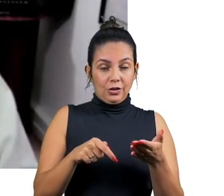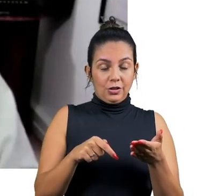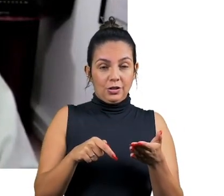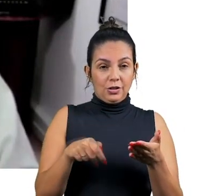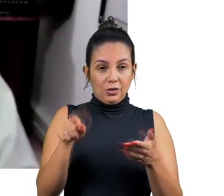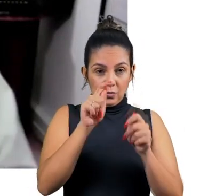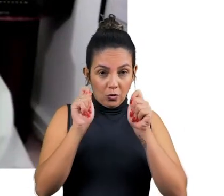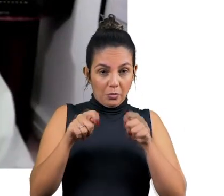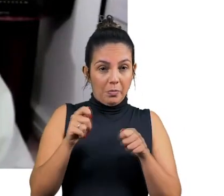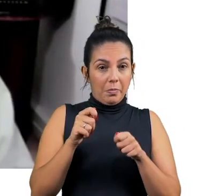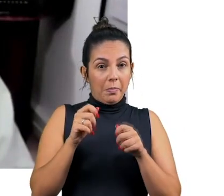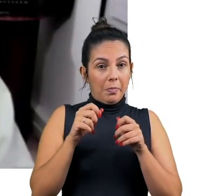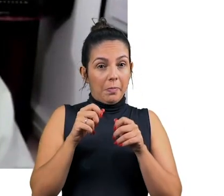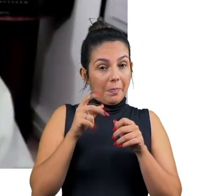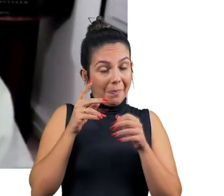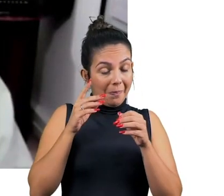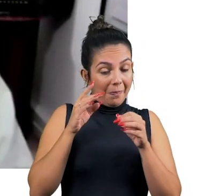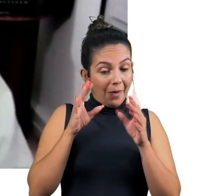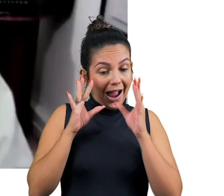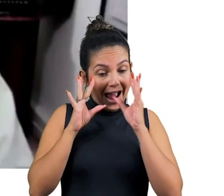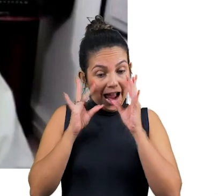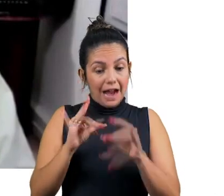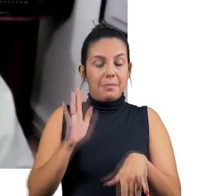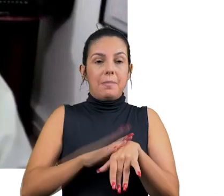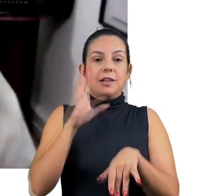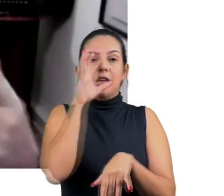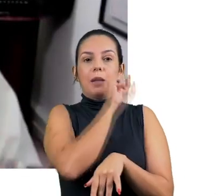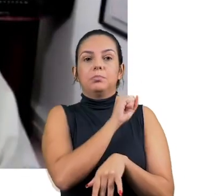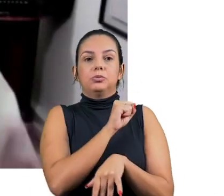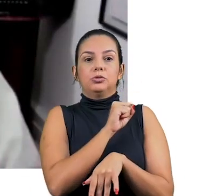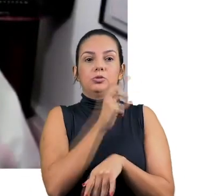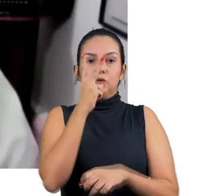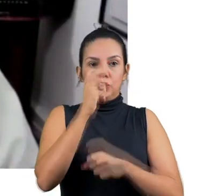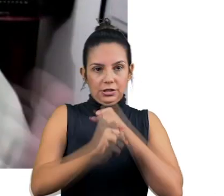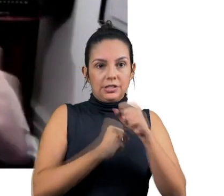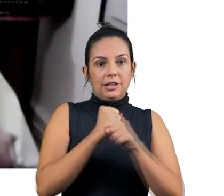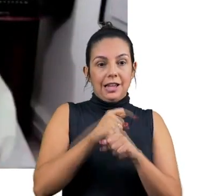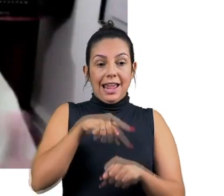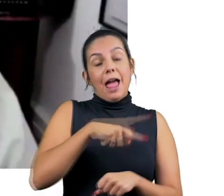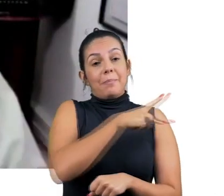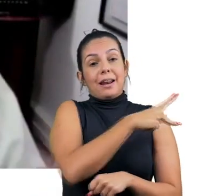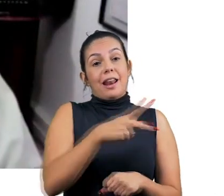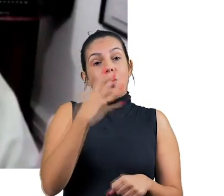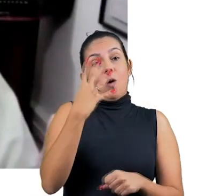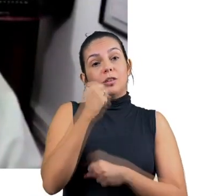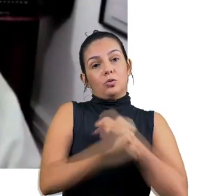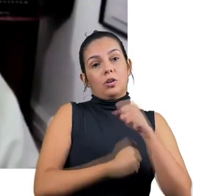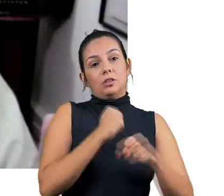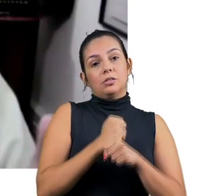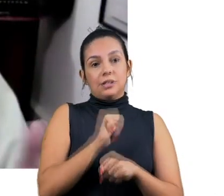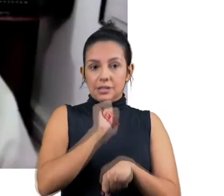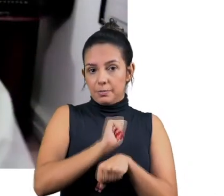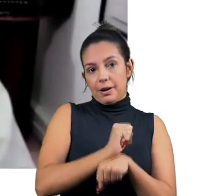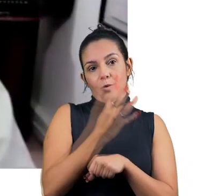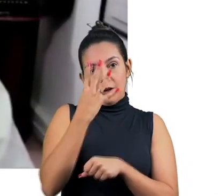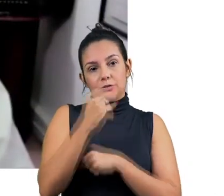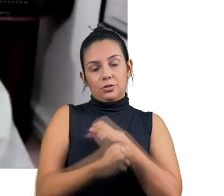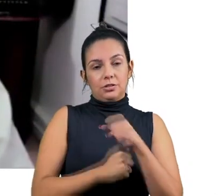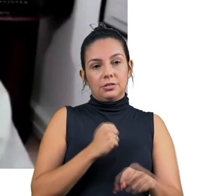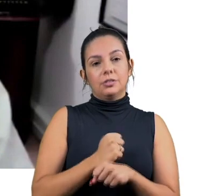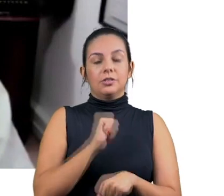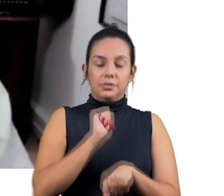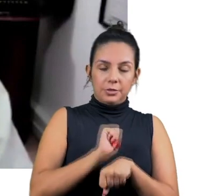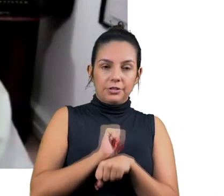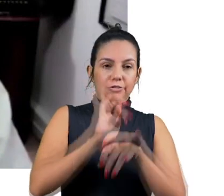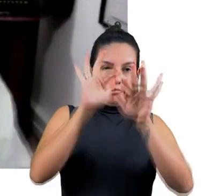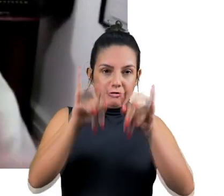essas condições podem se dissipar mais rapidamente. Isso. Né? 2 anos. E no presidencialismo você tem que esperar. Você tem que esperar